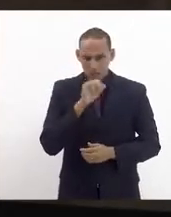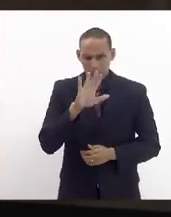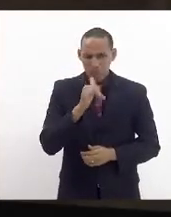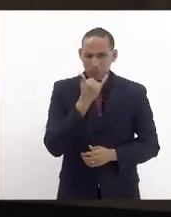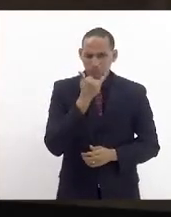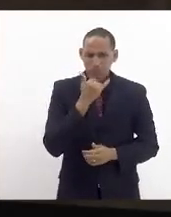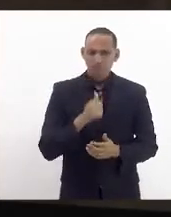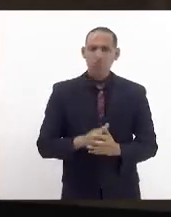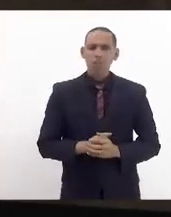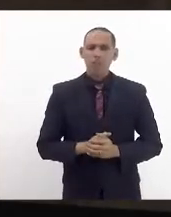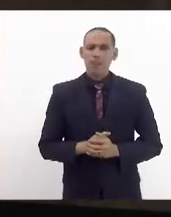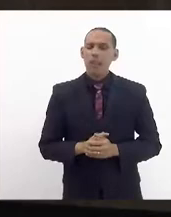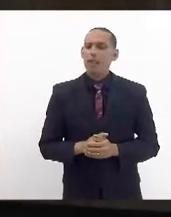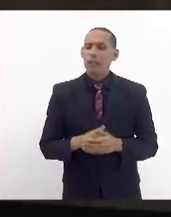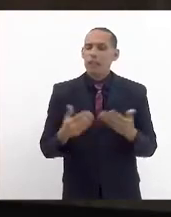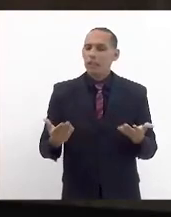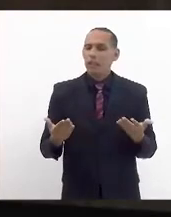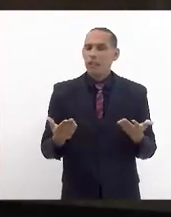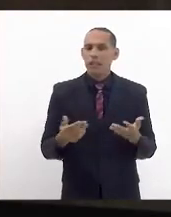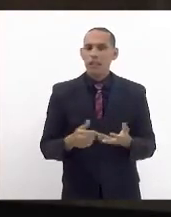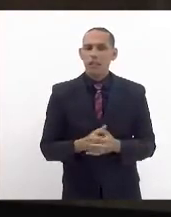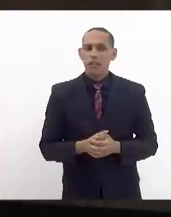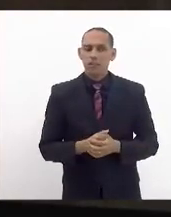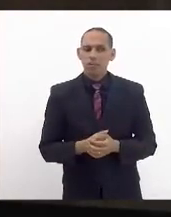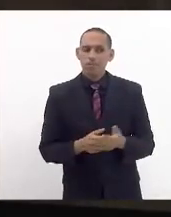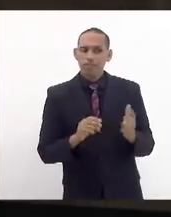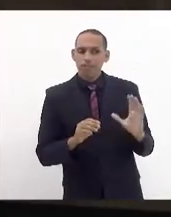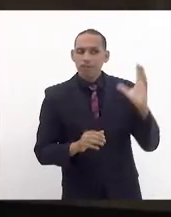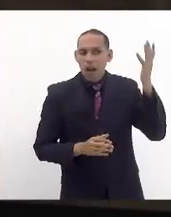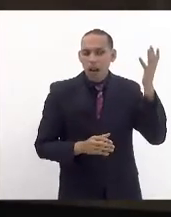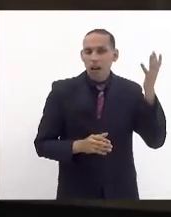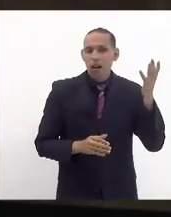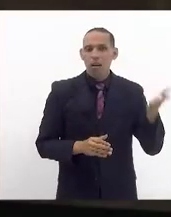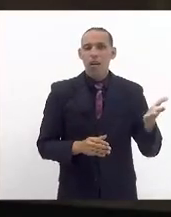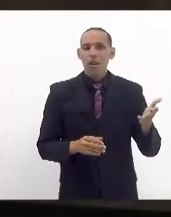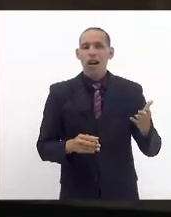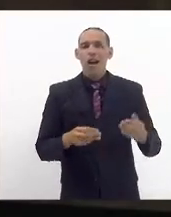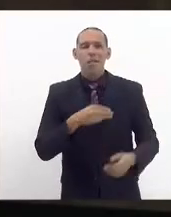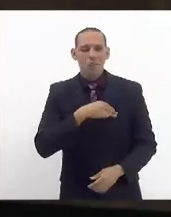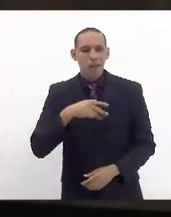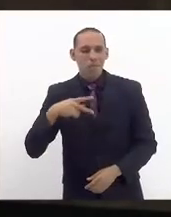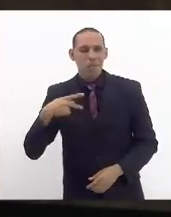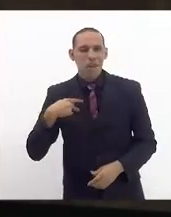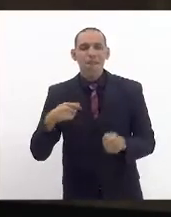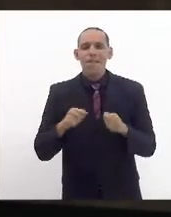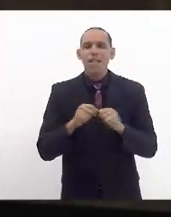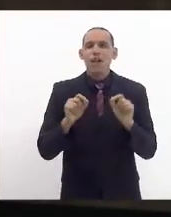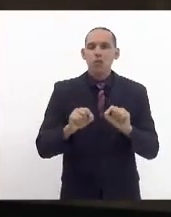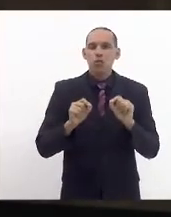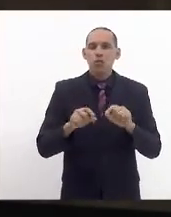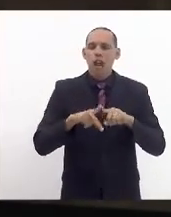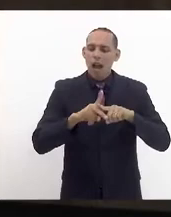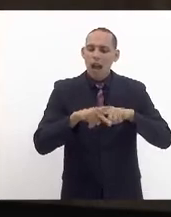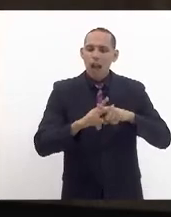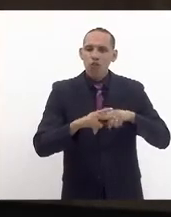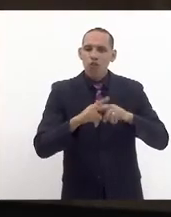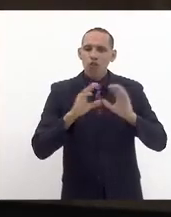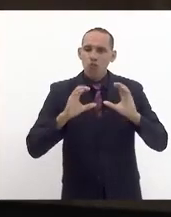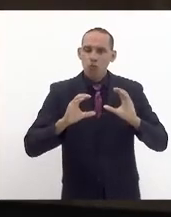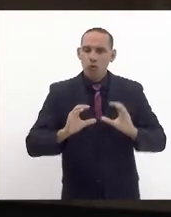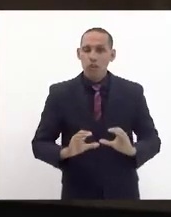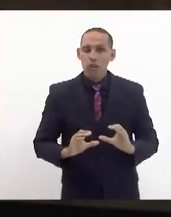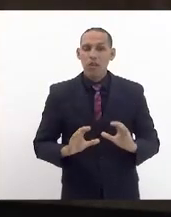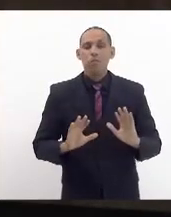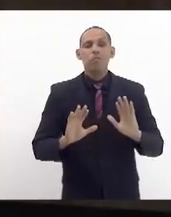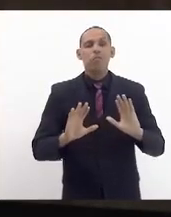desculpe. Em razão daquele acidente, o Ministério Público fez um termo de ajuste de conduta e nem